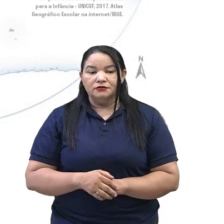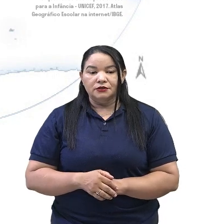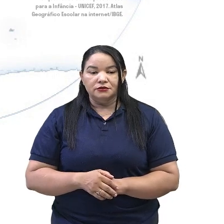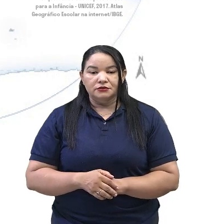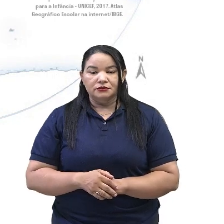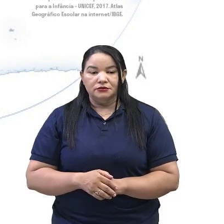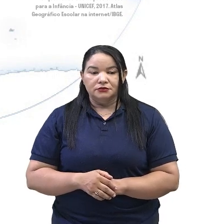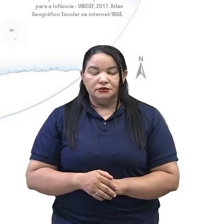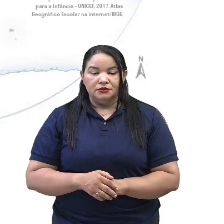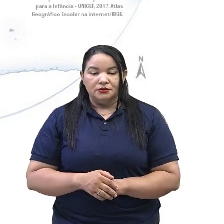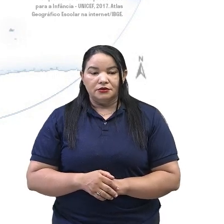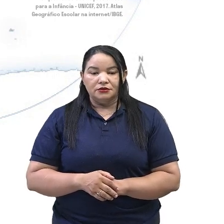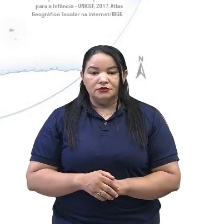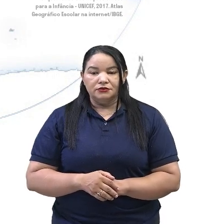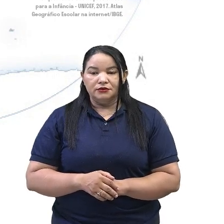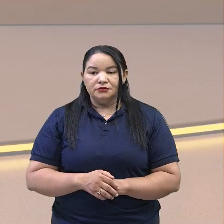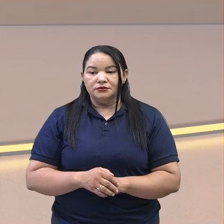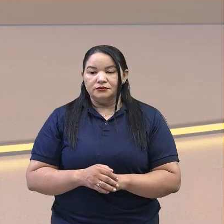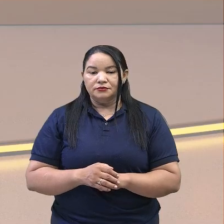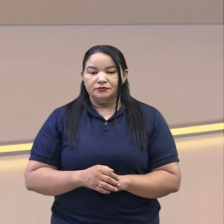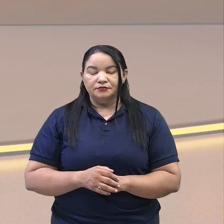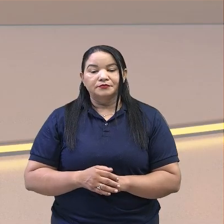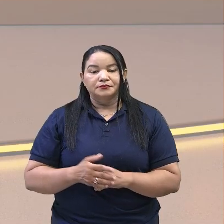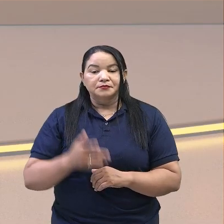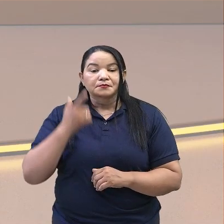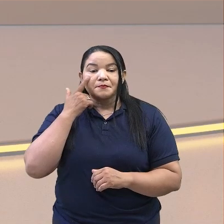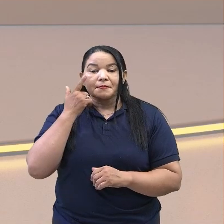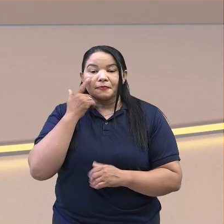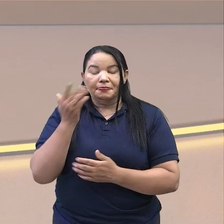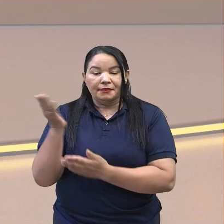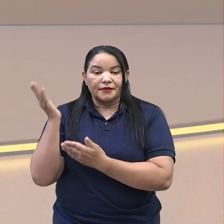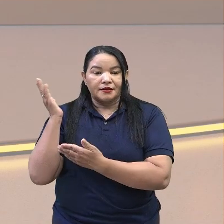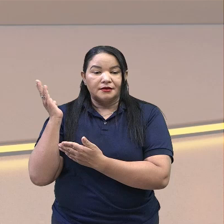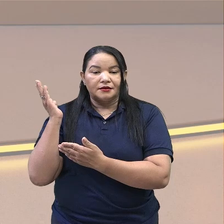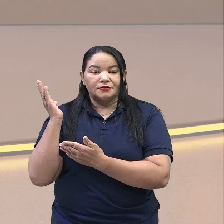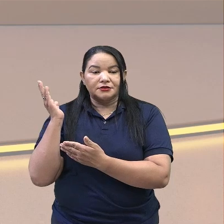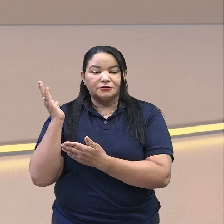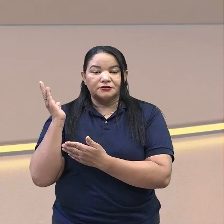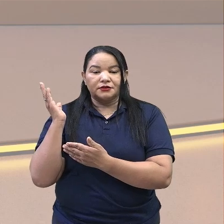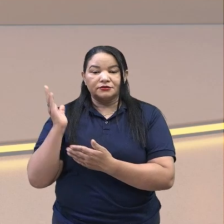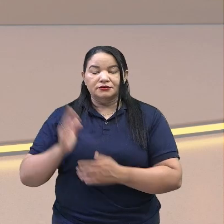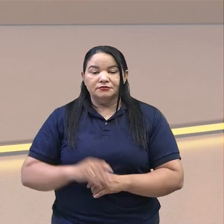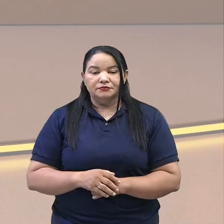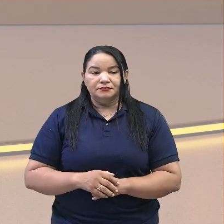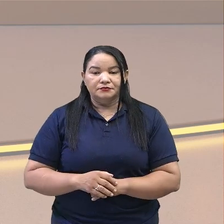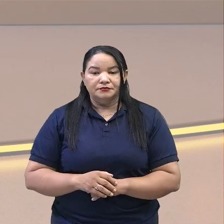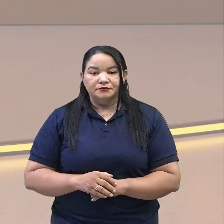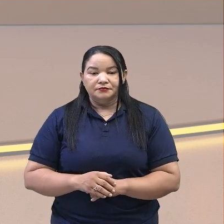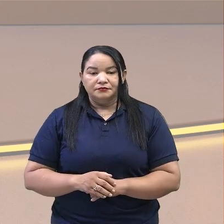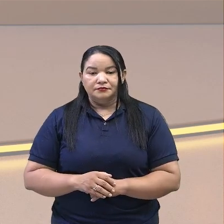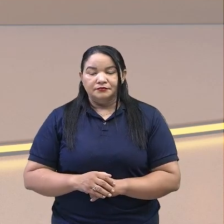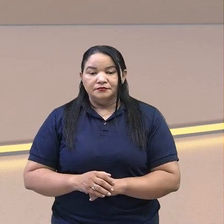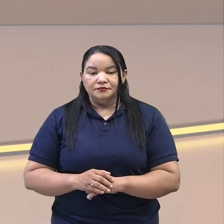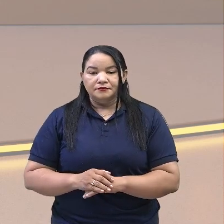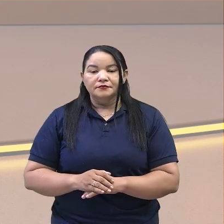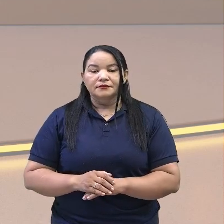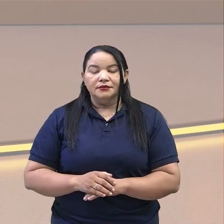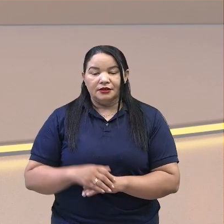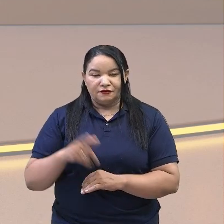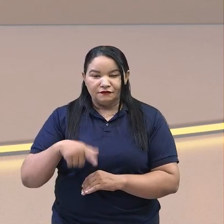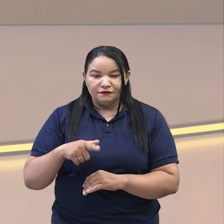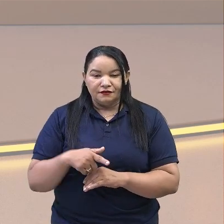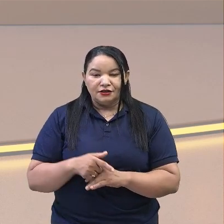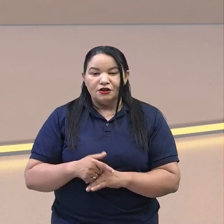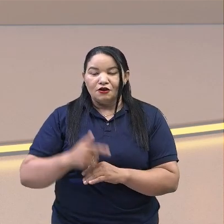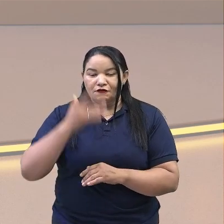no cantinho, a orientação do nosso mapa, conforme vocês podem ver aqui, ó. A orientação está bem aqui, bem discreta, né? Ali ela